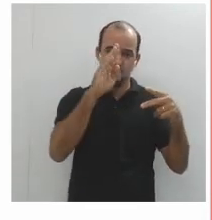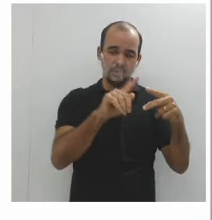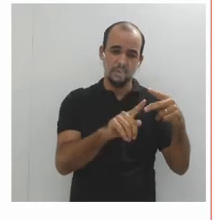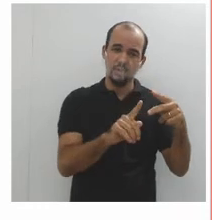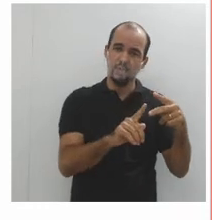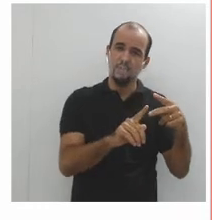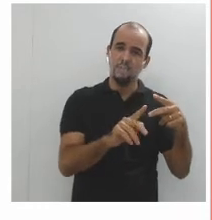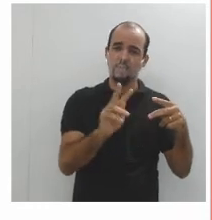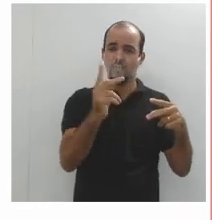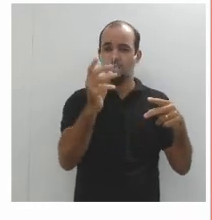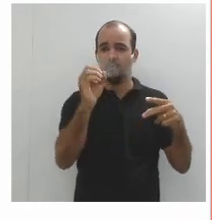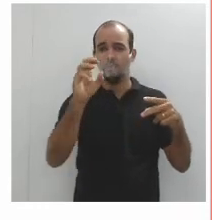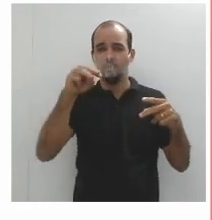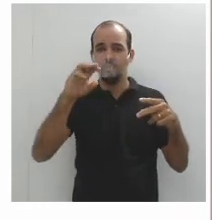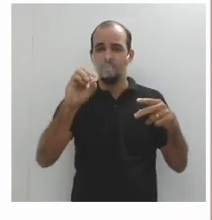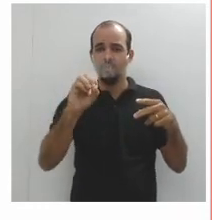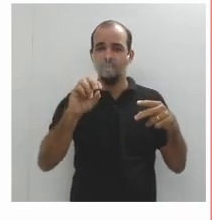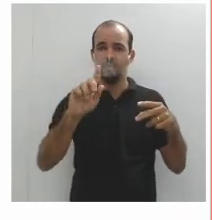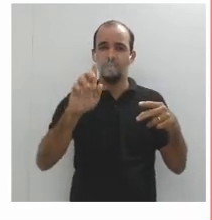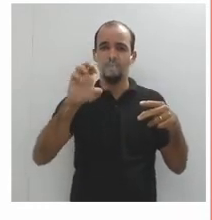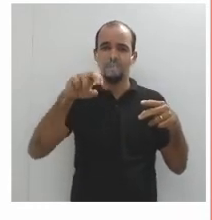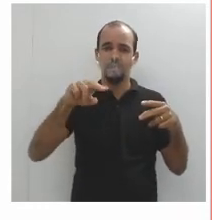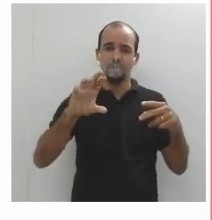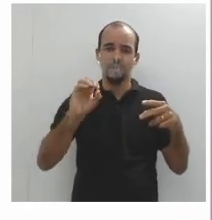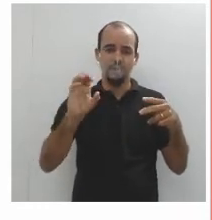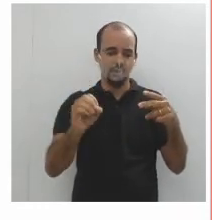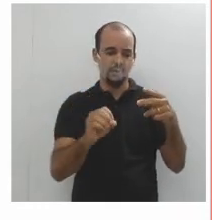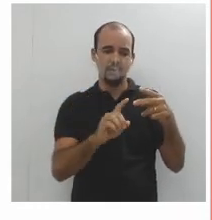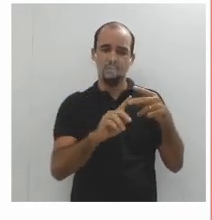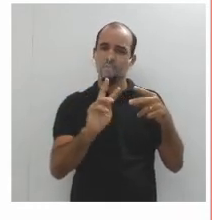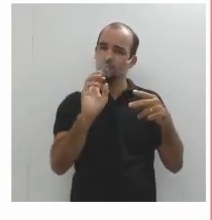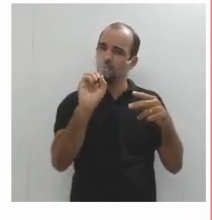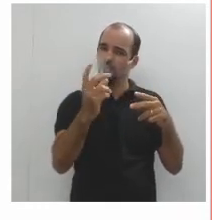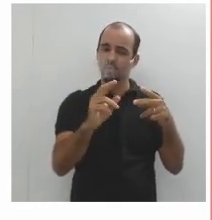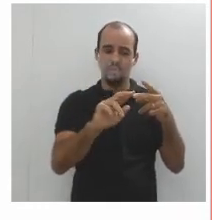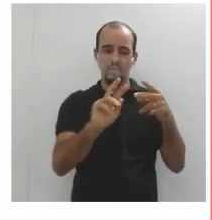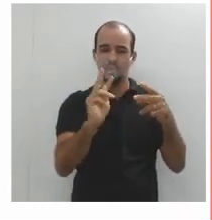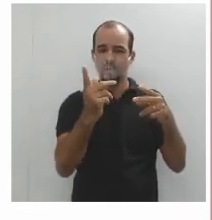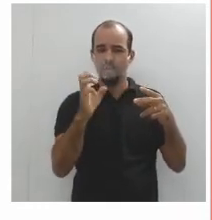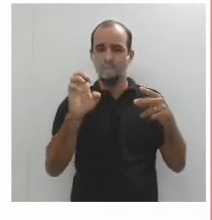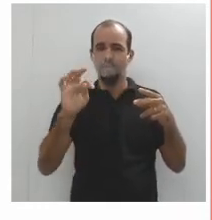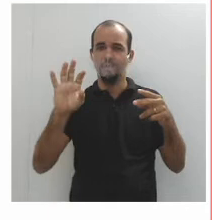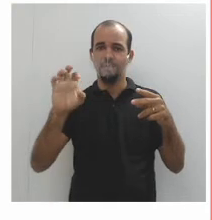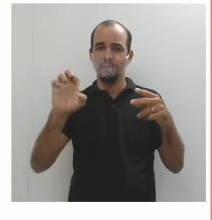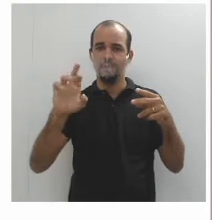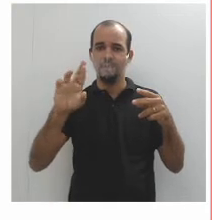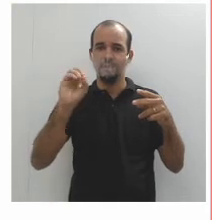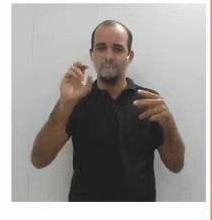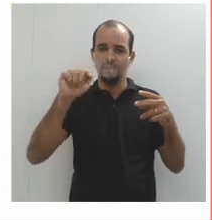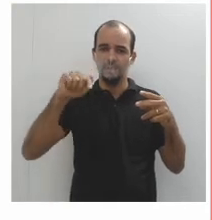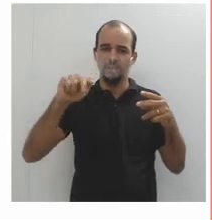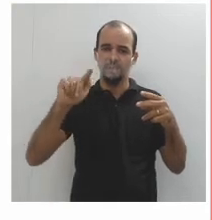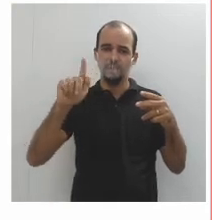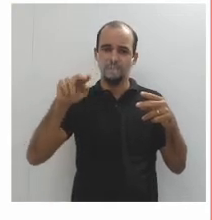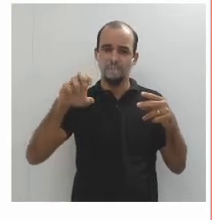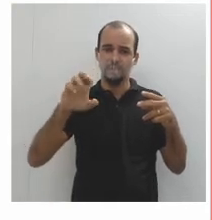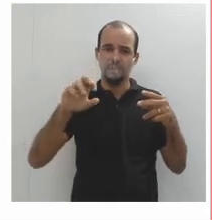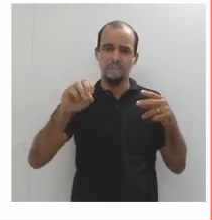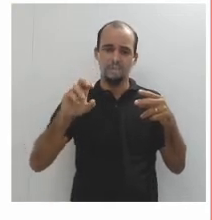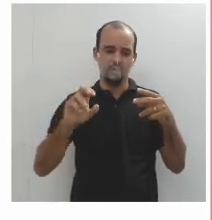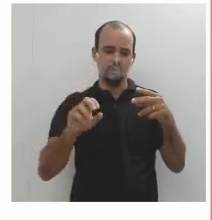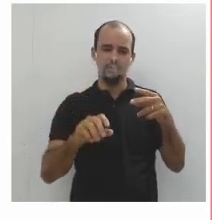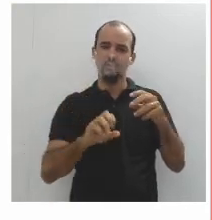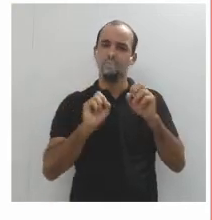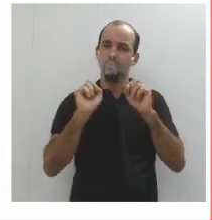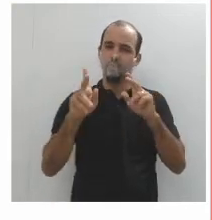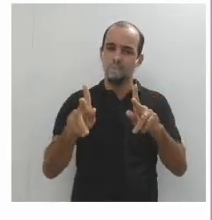puro, mistura e uma mistura heterogênea, ok? Vamos agora fazer alguns